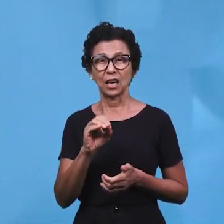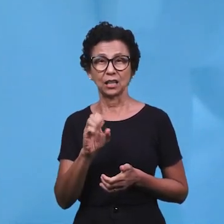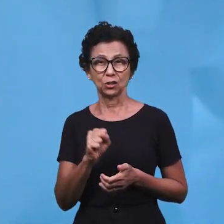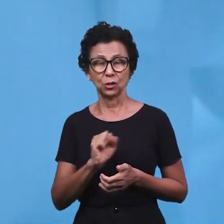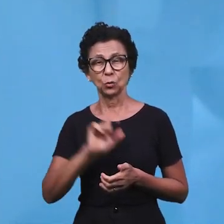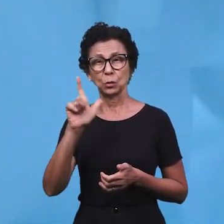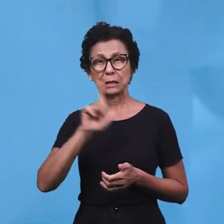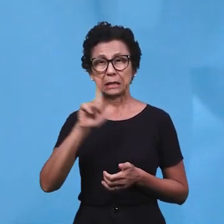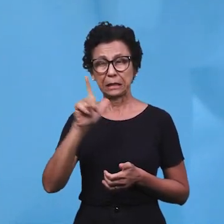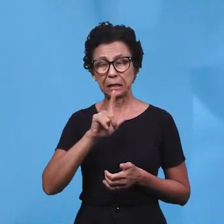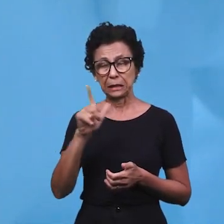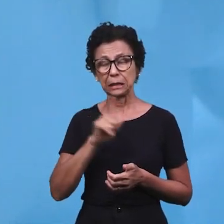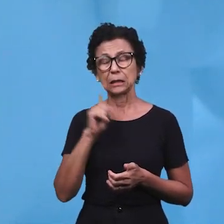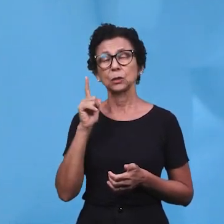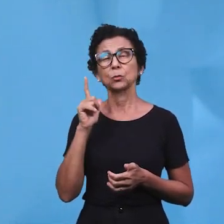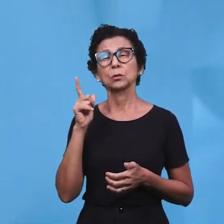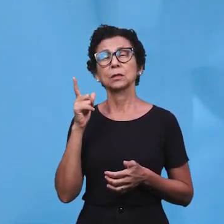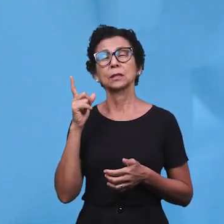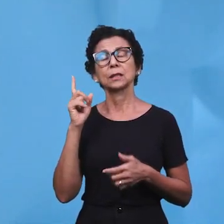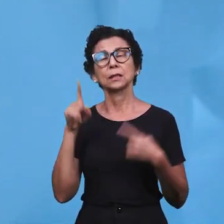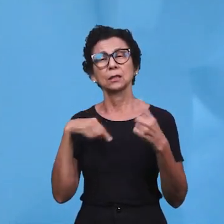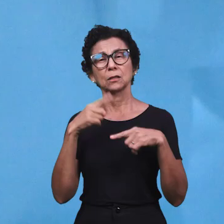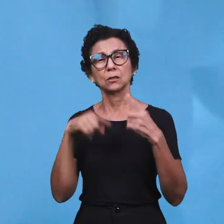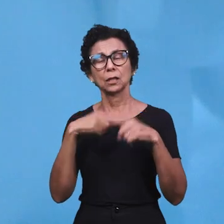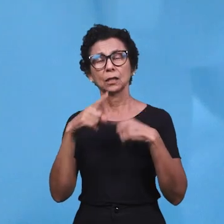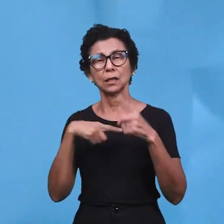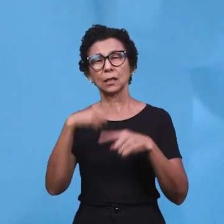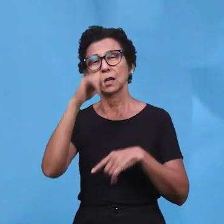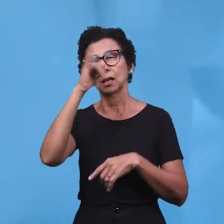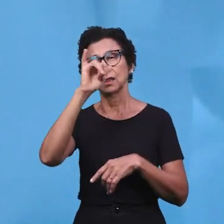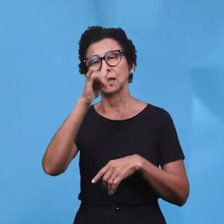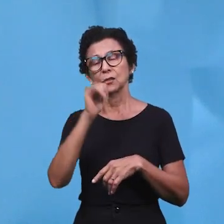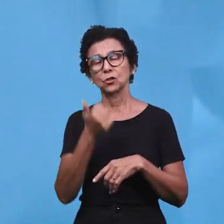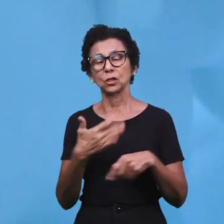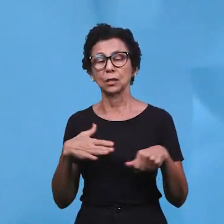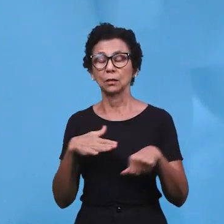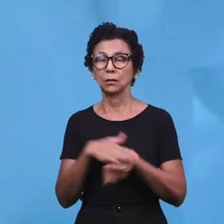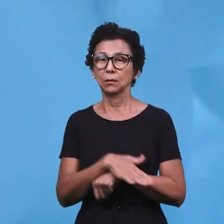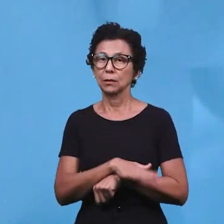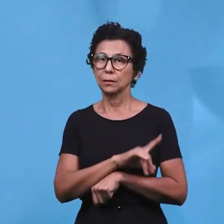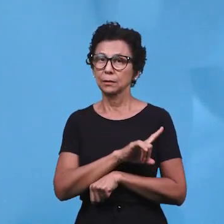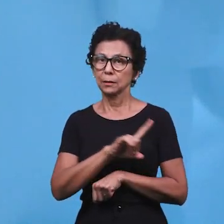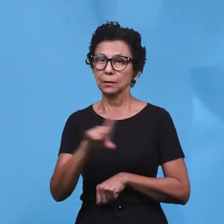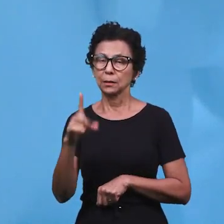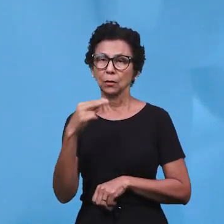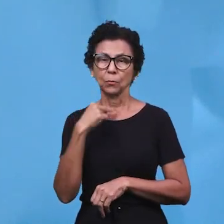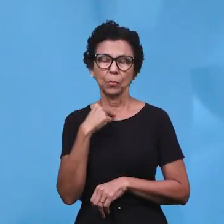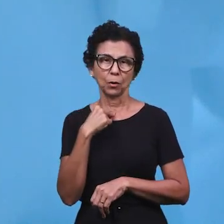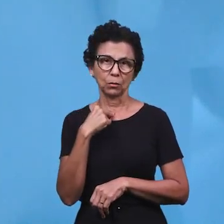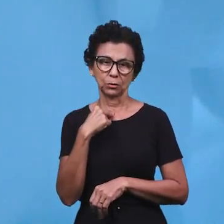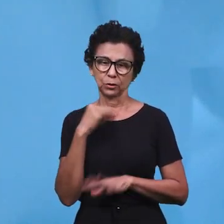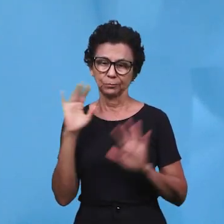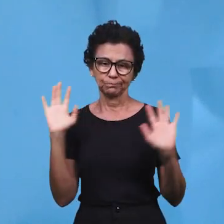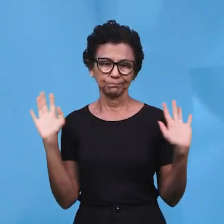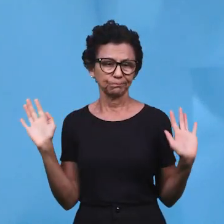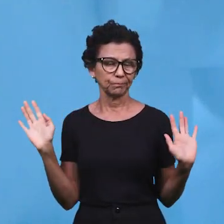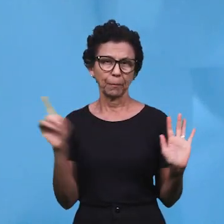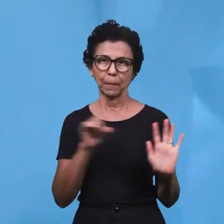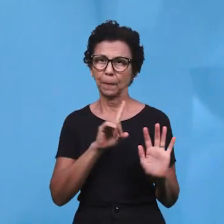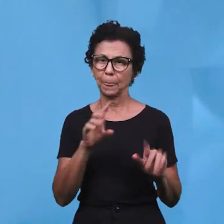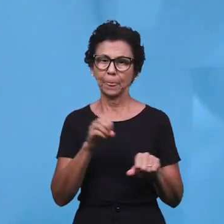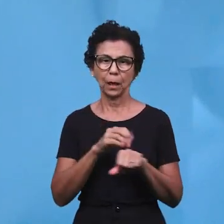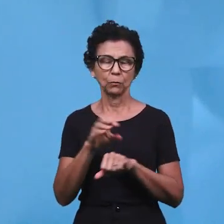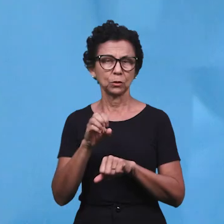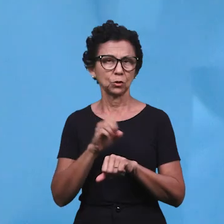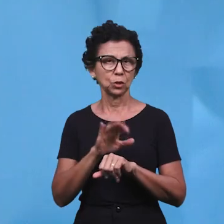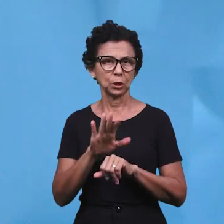gerar energia no período noturno. Então, essas substâncias são desaconselháveis de serem tomadas à noite,